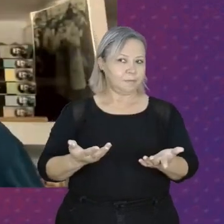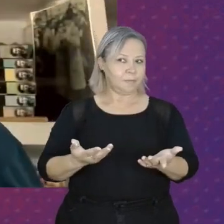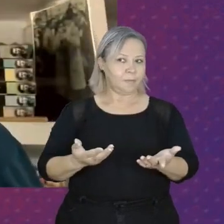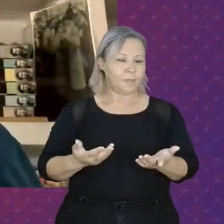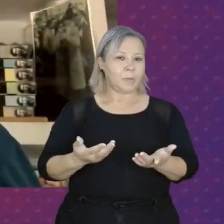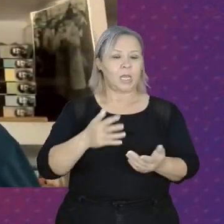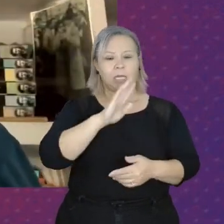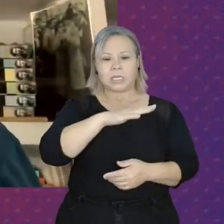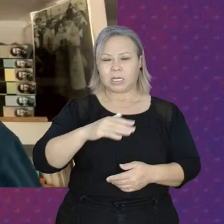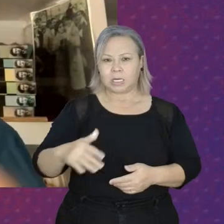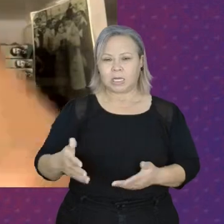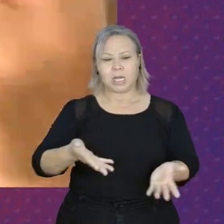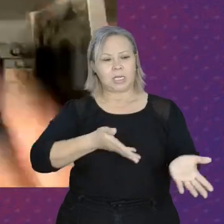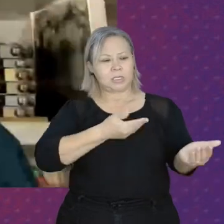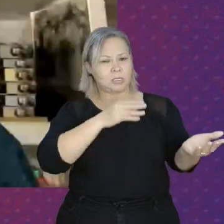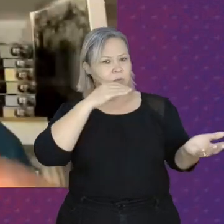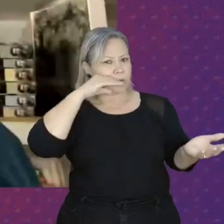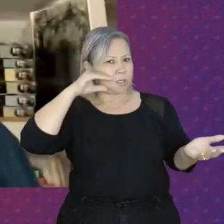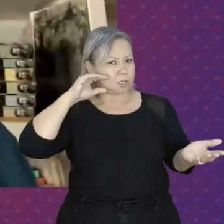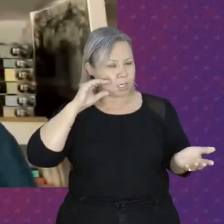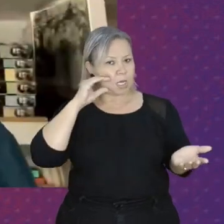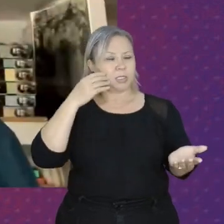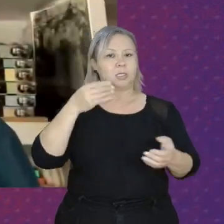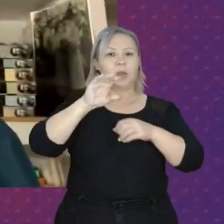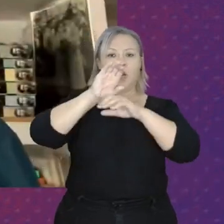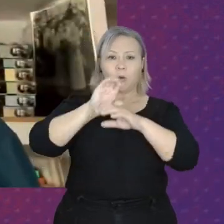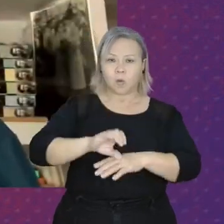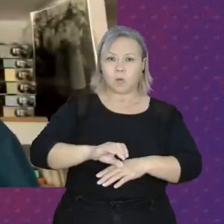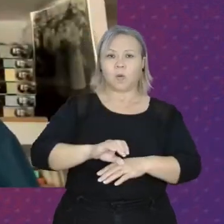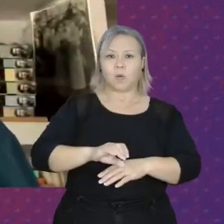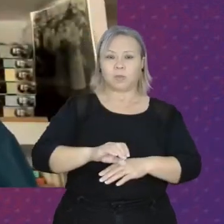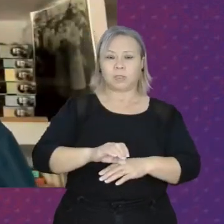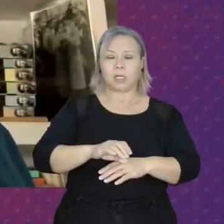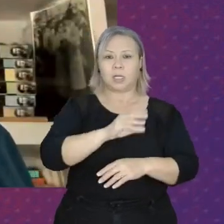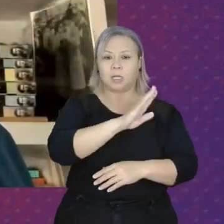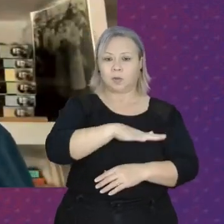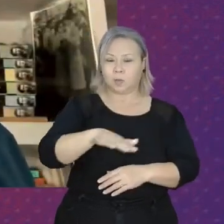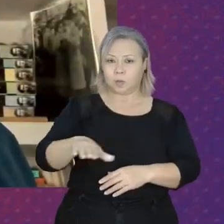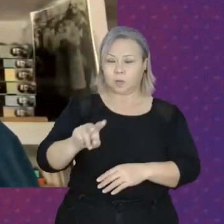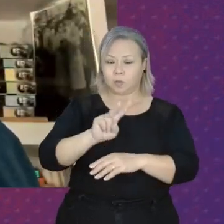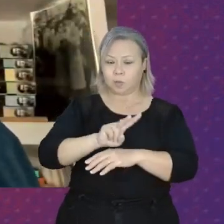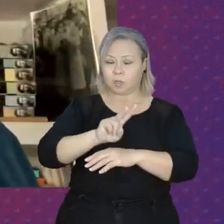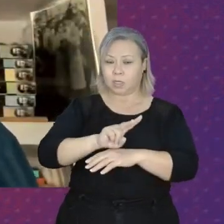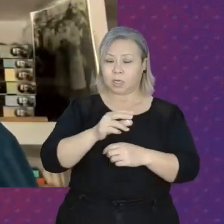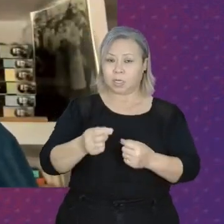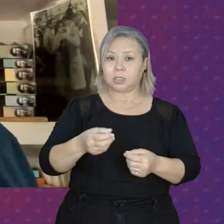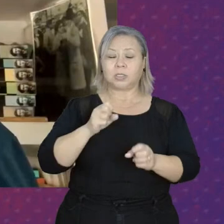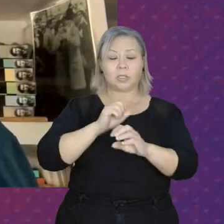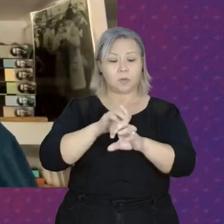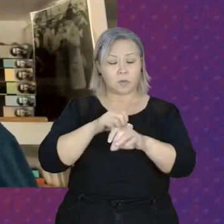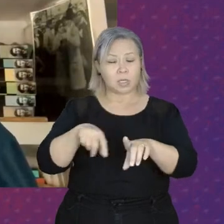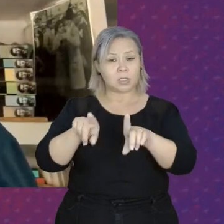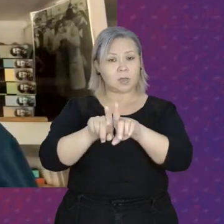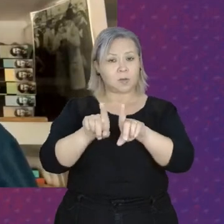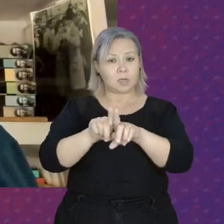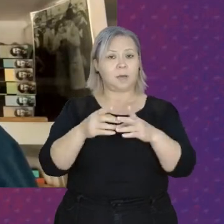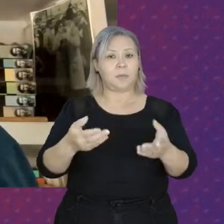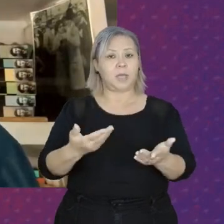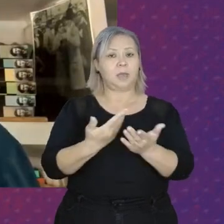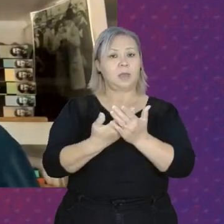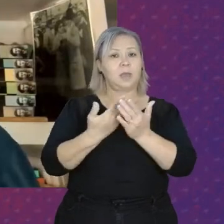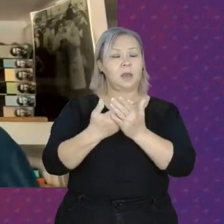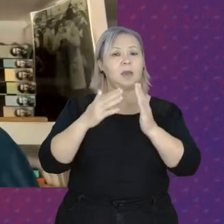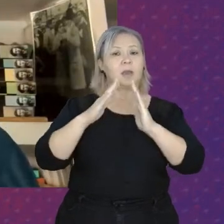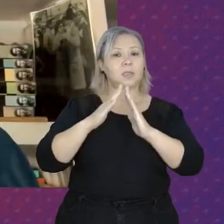do adolescente, nos conselhos tutelares, nos conselhos de educação, nas escolas,